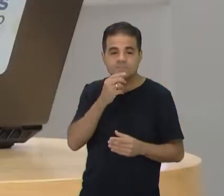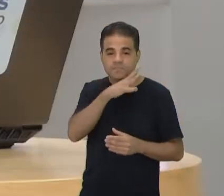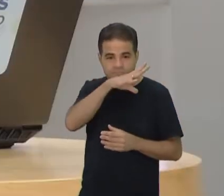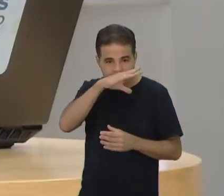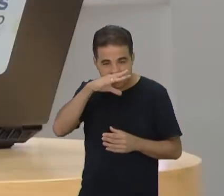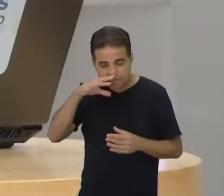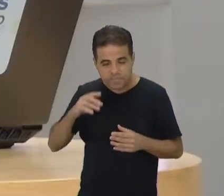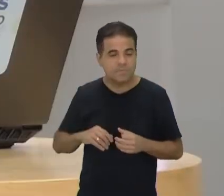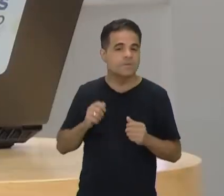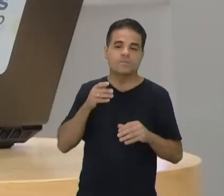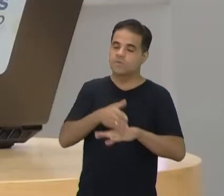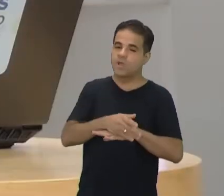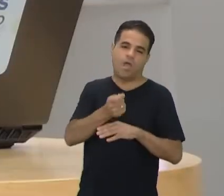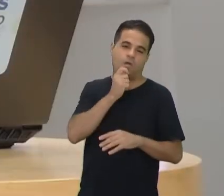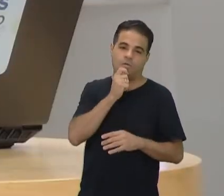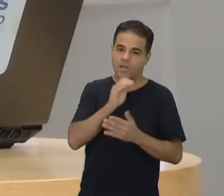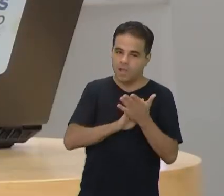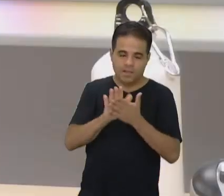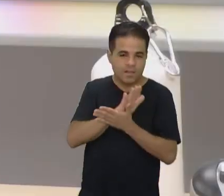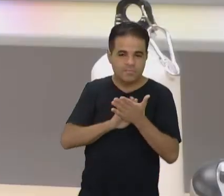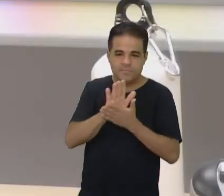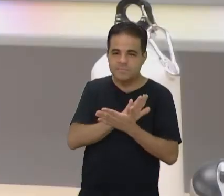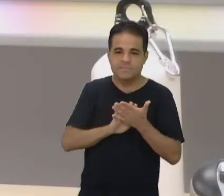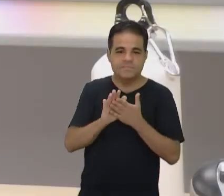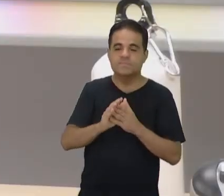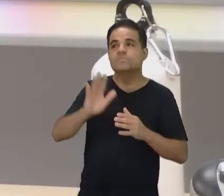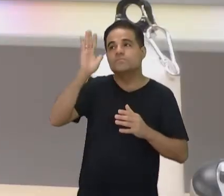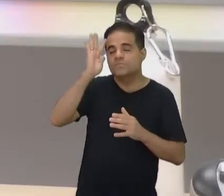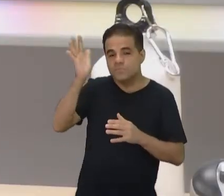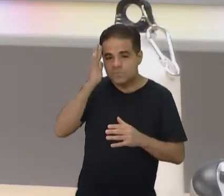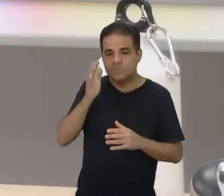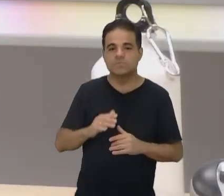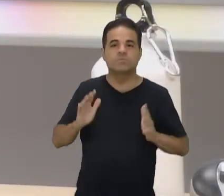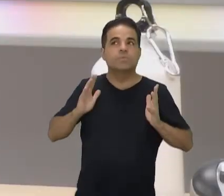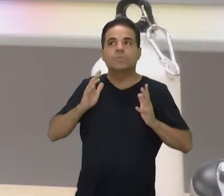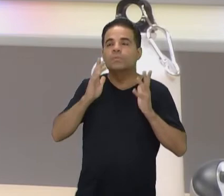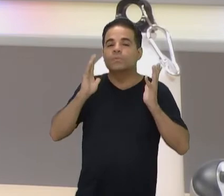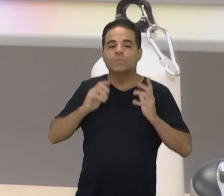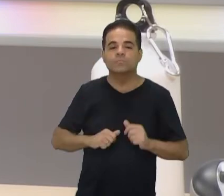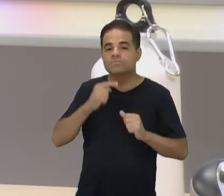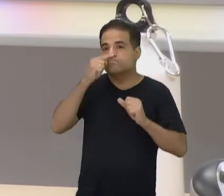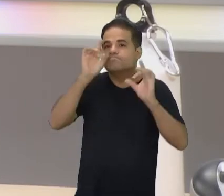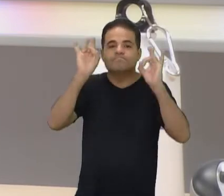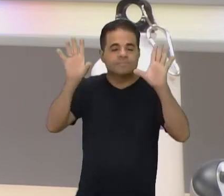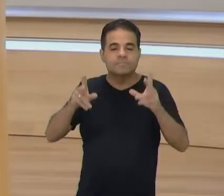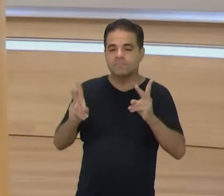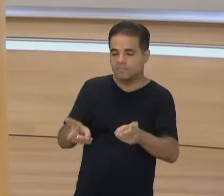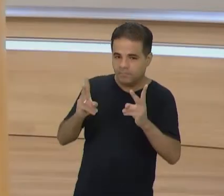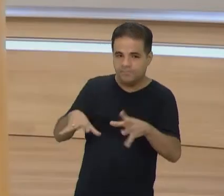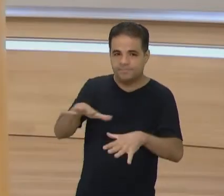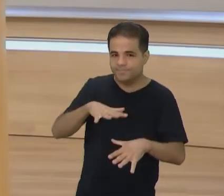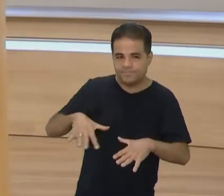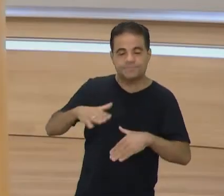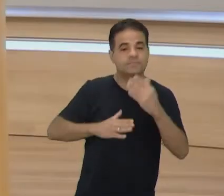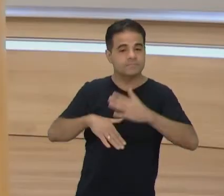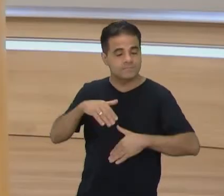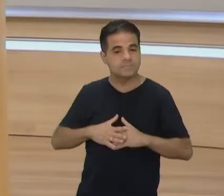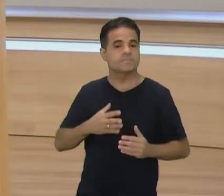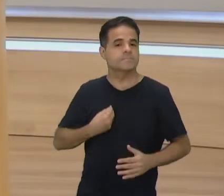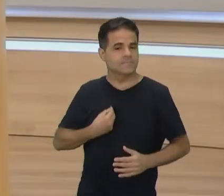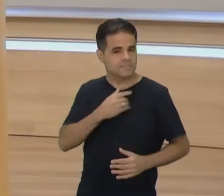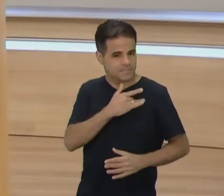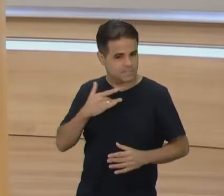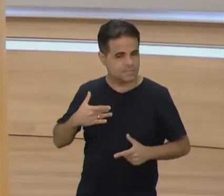entra muito em... Você não está pensando no luxo, você está pensando no básico realmente para manter uma criança viva e saudável, né?